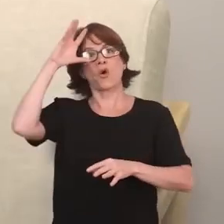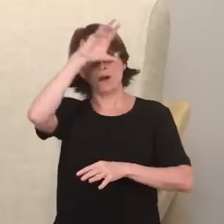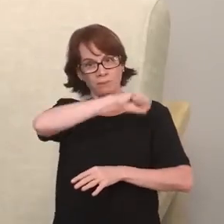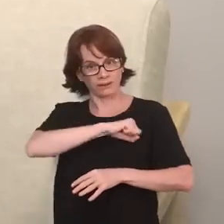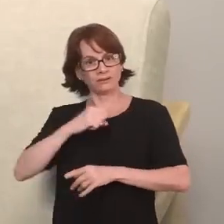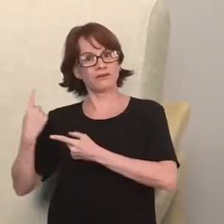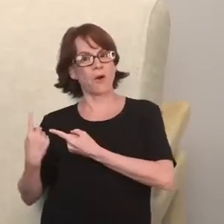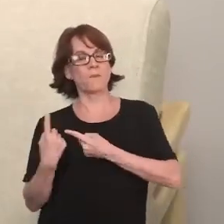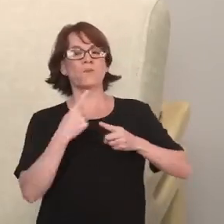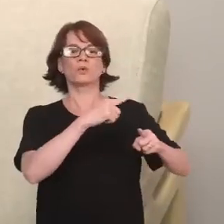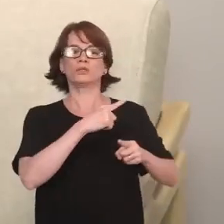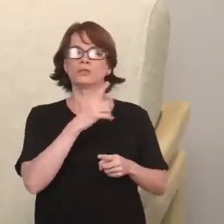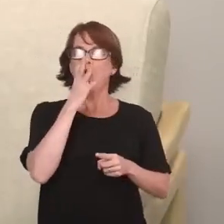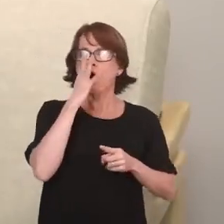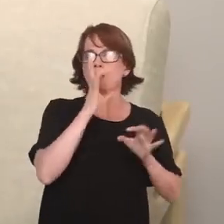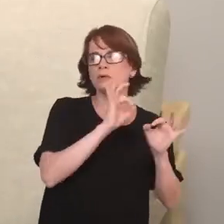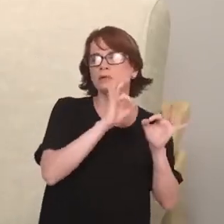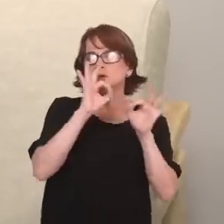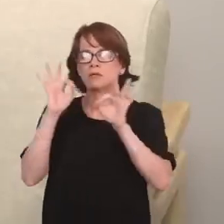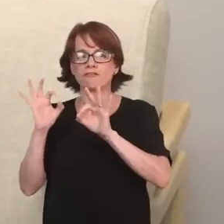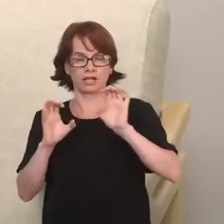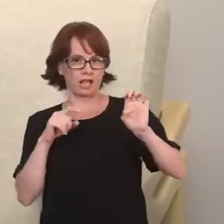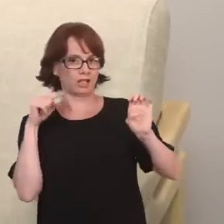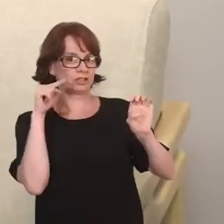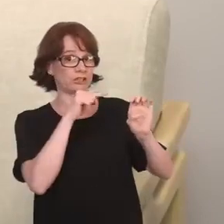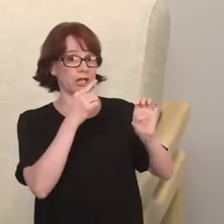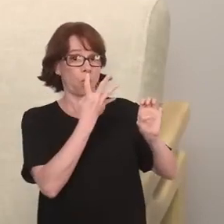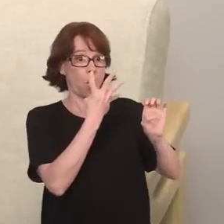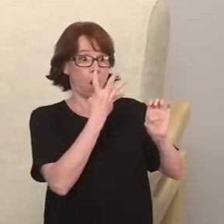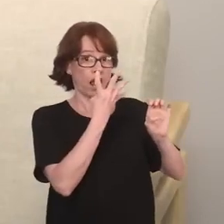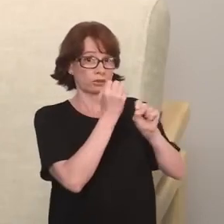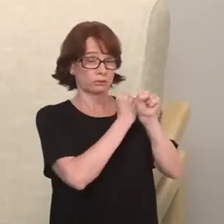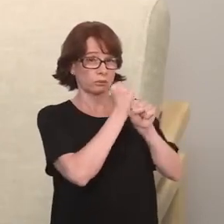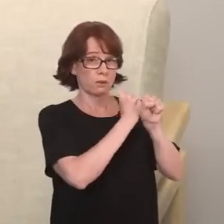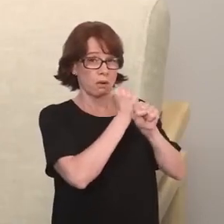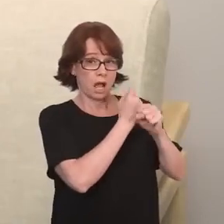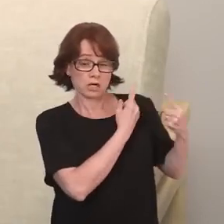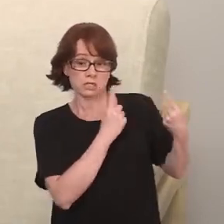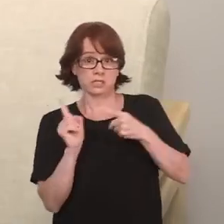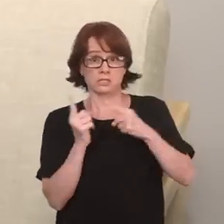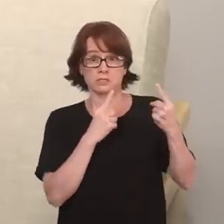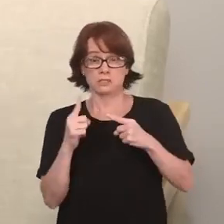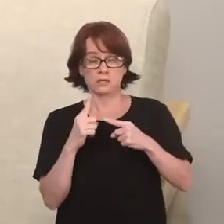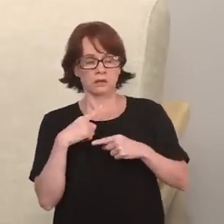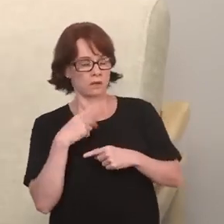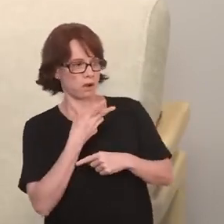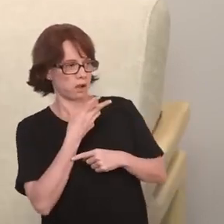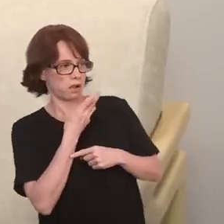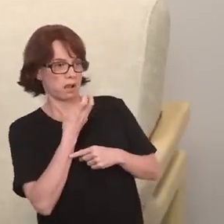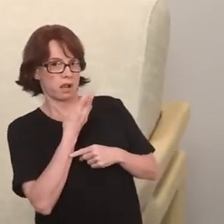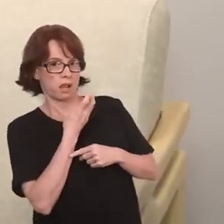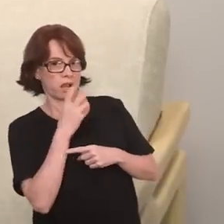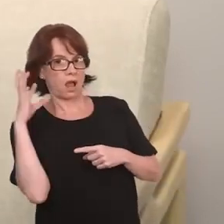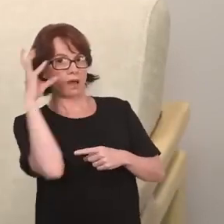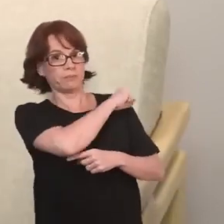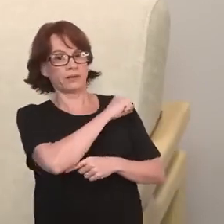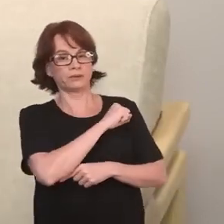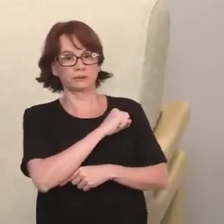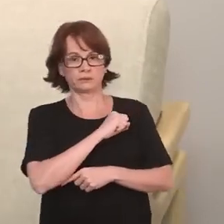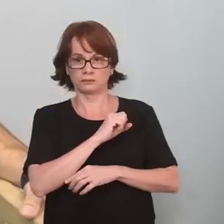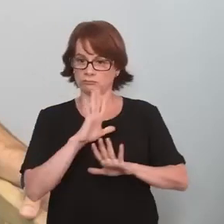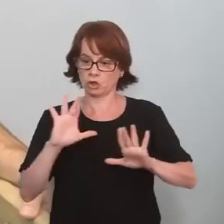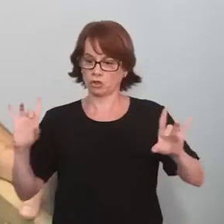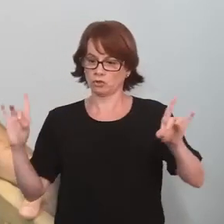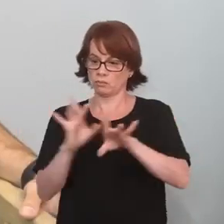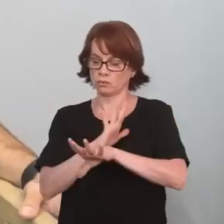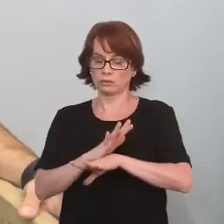oposição, observando ali a esquerda fazendo oposição, 4 anos de oposição sem dar 1 minuto de trégua. Então, assim, a gente está pronto para isso agora.